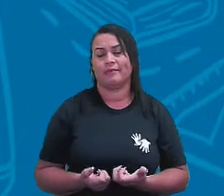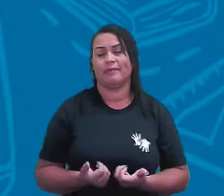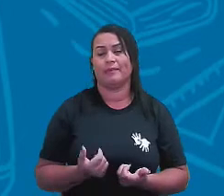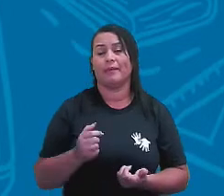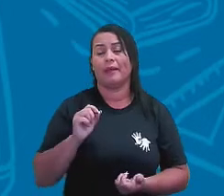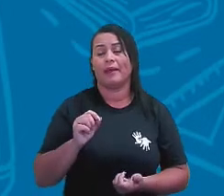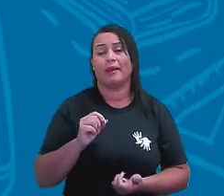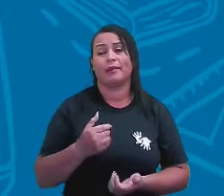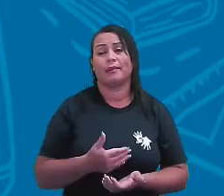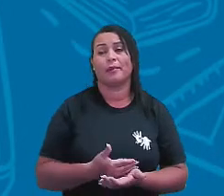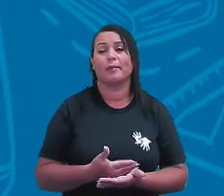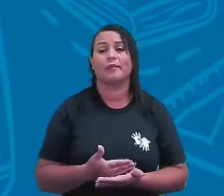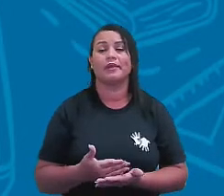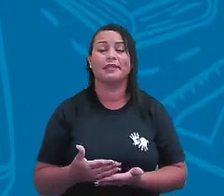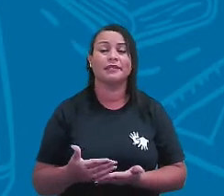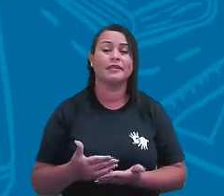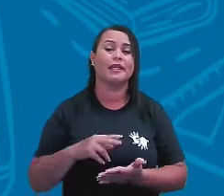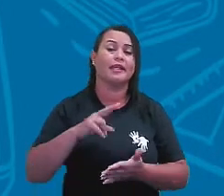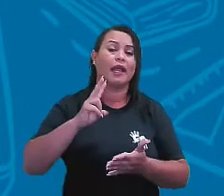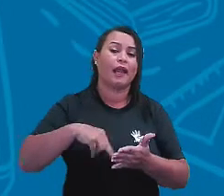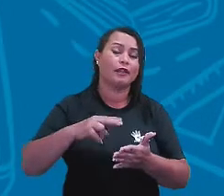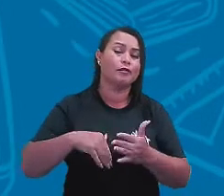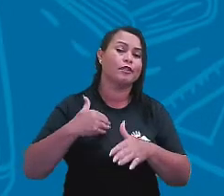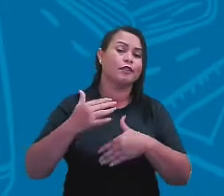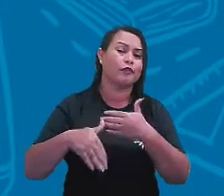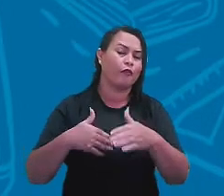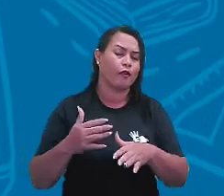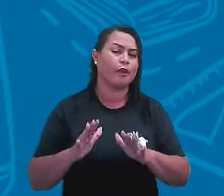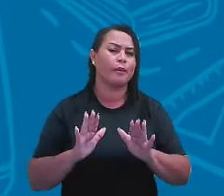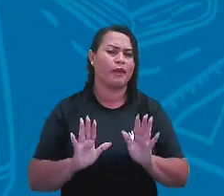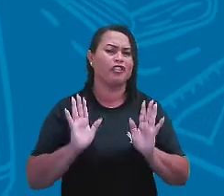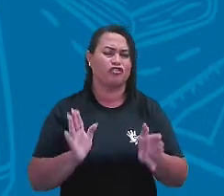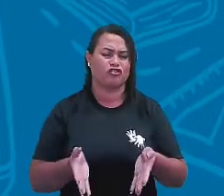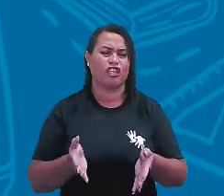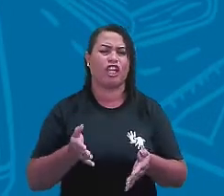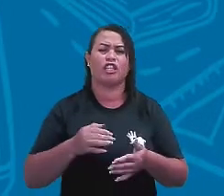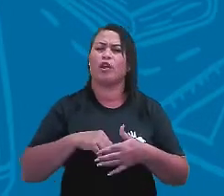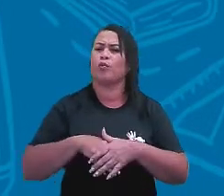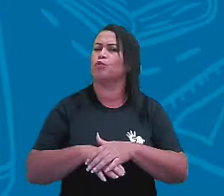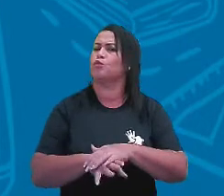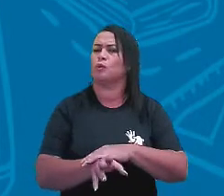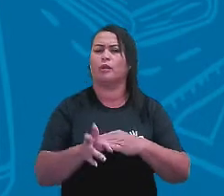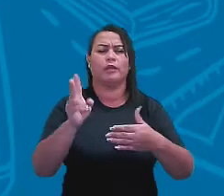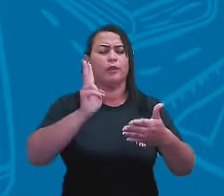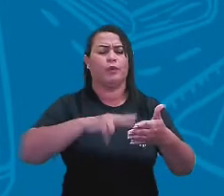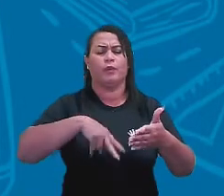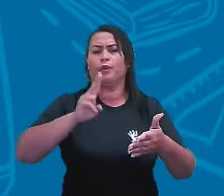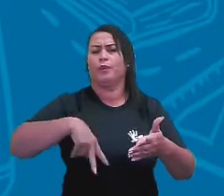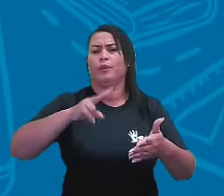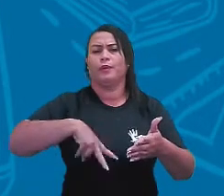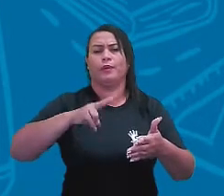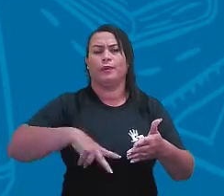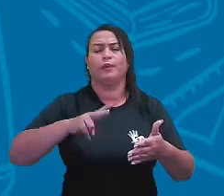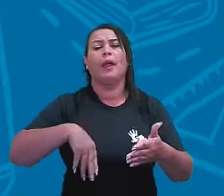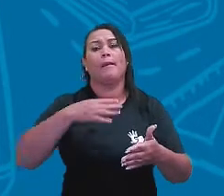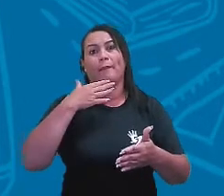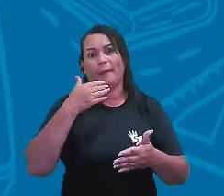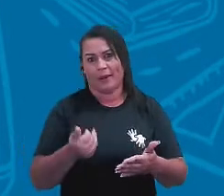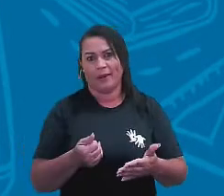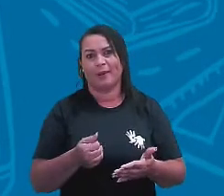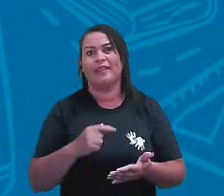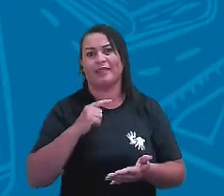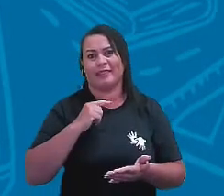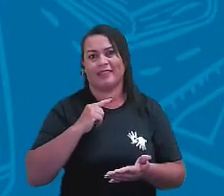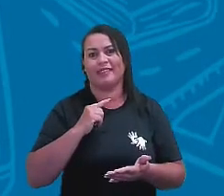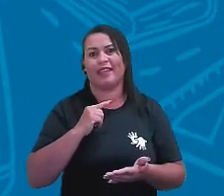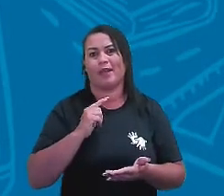está iniciando aí essa questão, desenvolvendo a leitura. Mas quem já está aí bem desenrolado na leitura, então já gosta de um livro